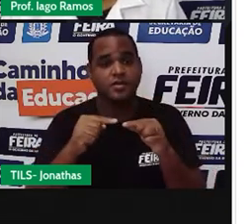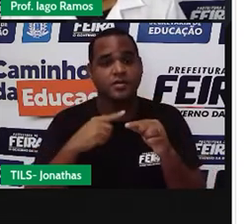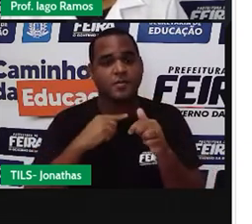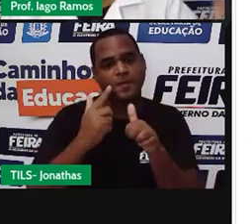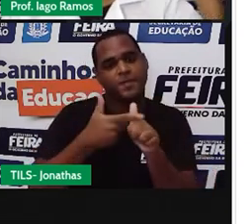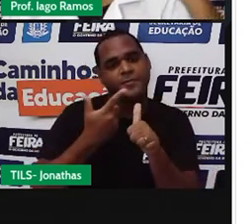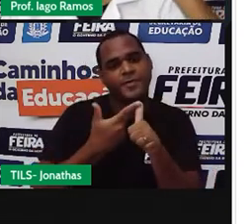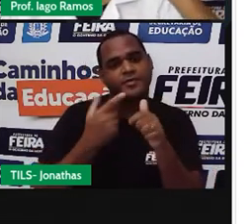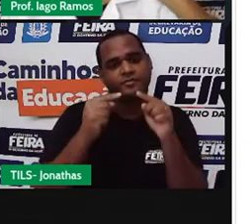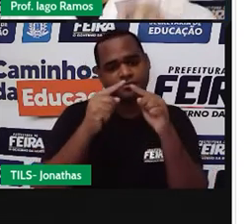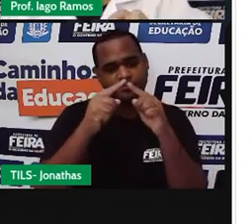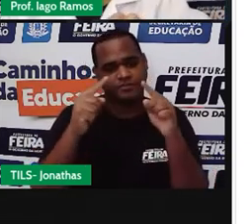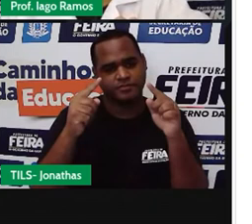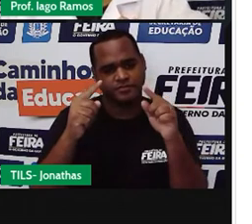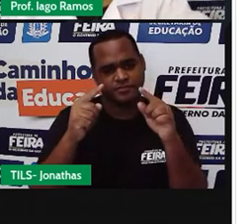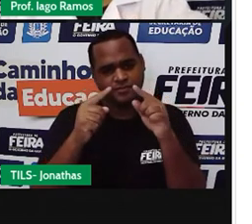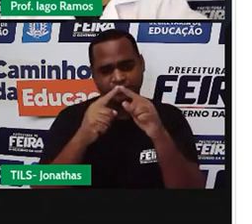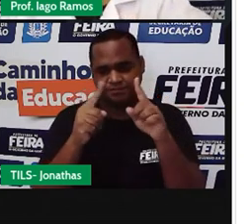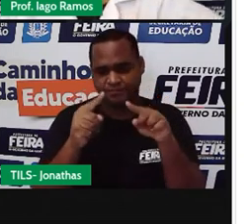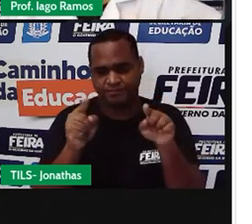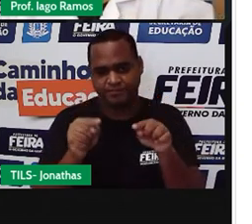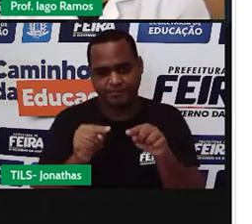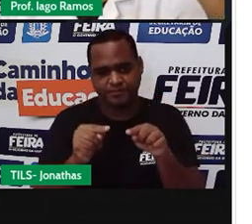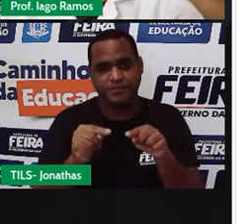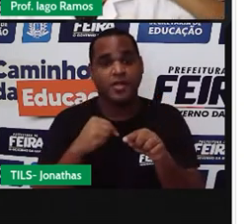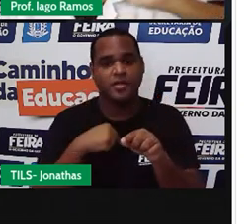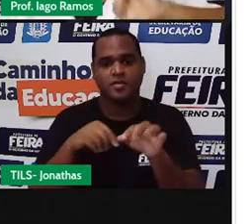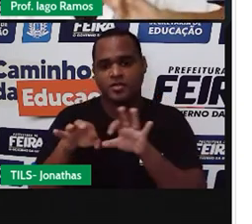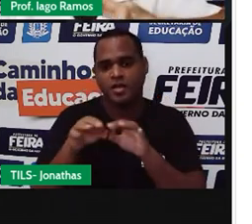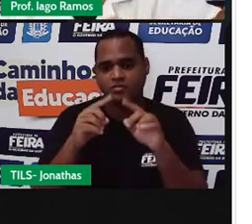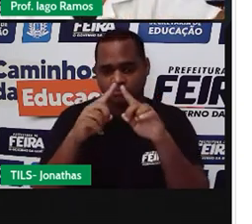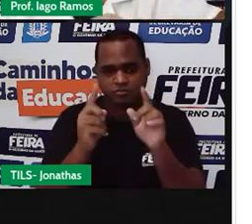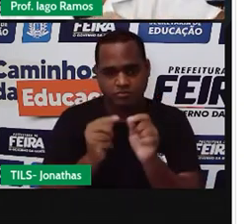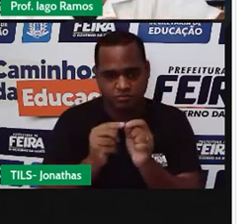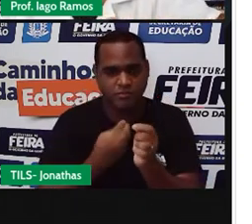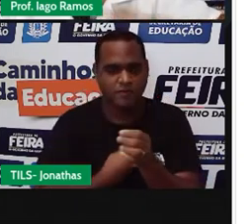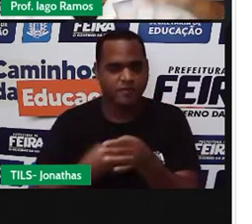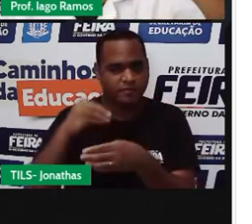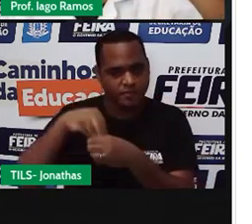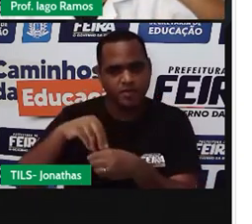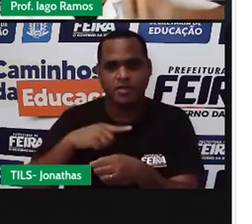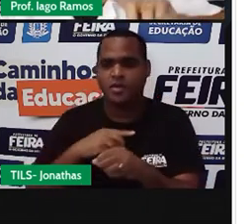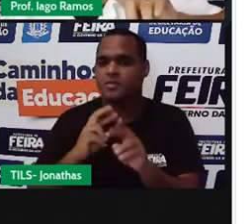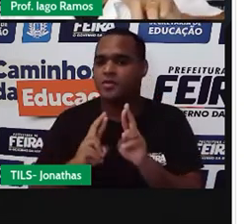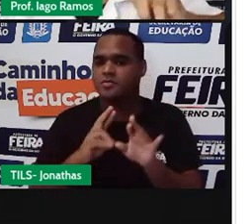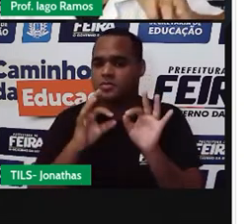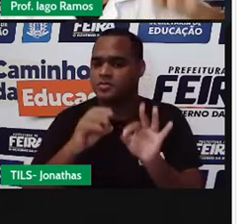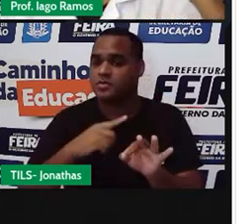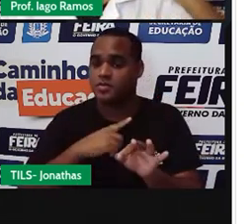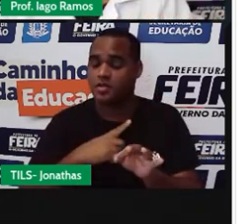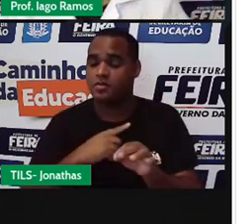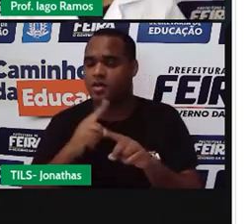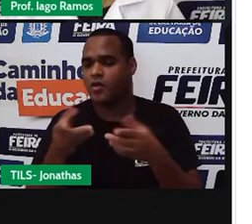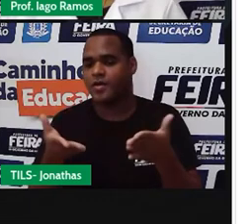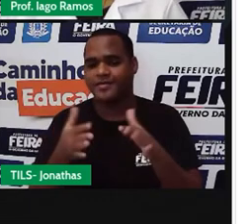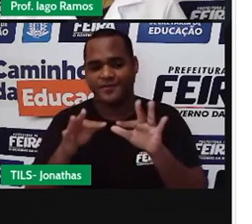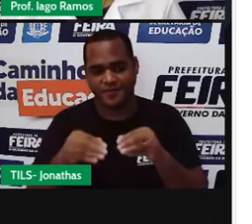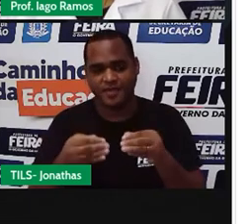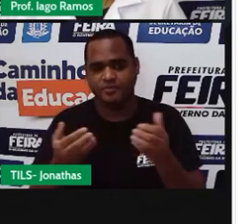certo já resolvemos o que estava dentro dos parênteses depositar dentro dos colchetes no final agora